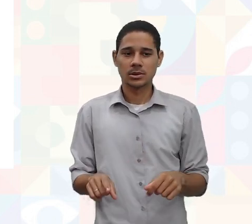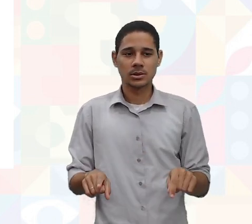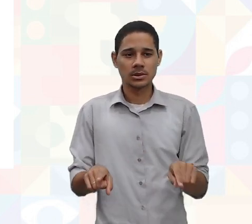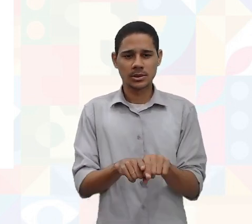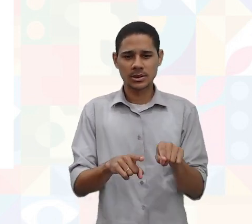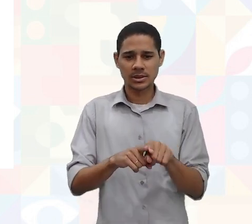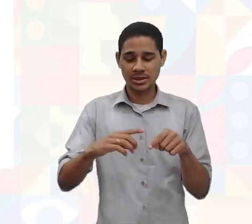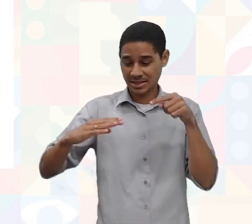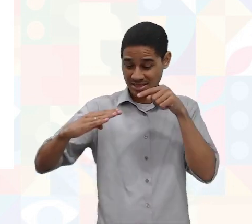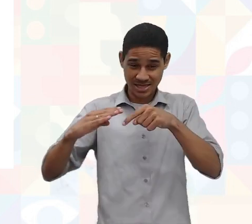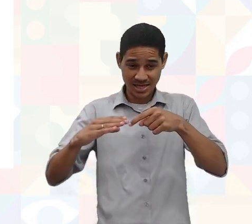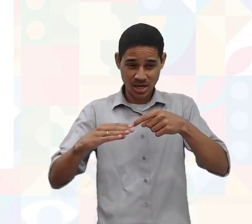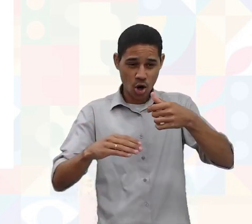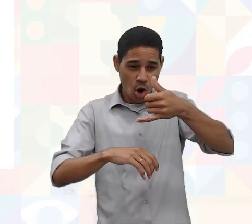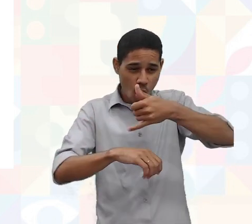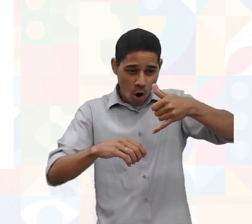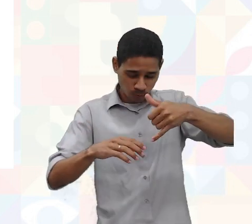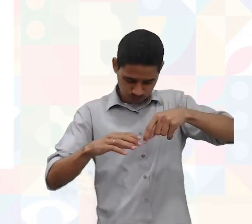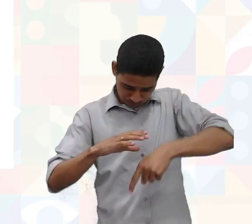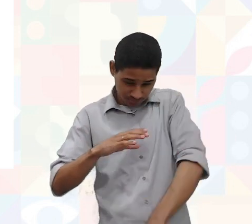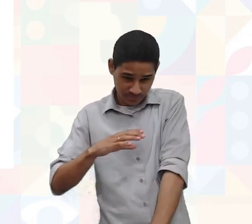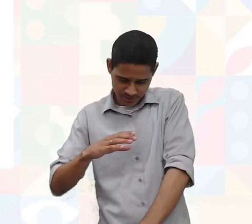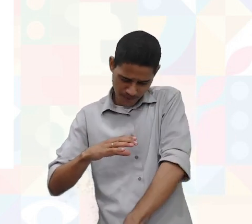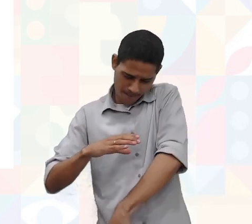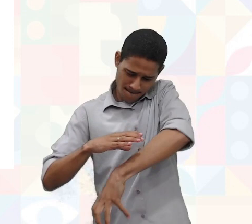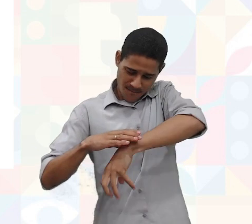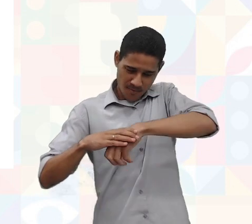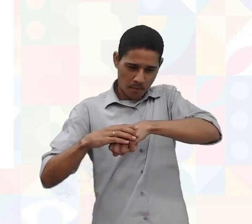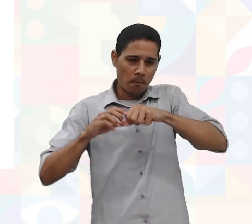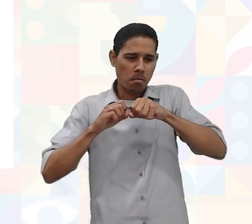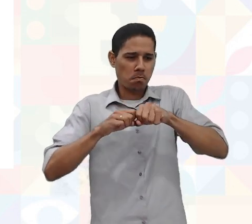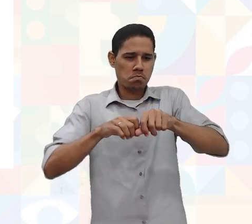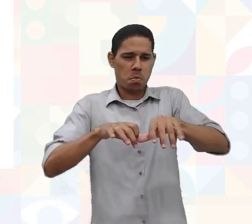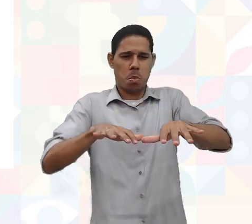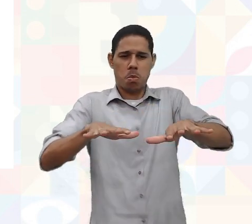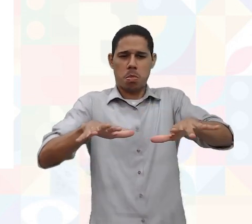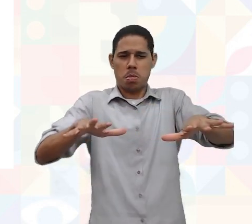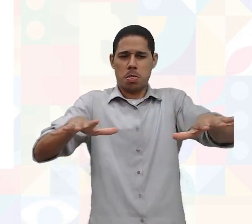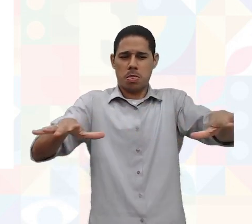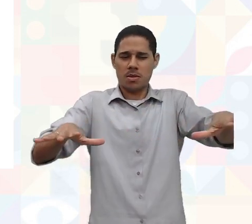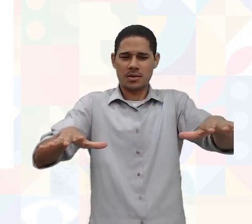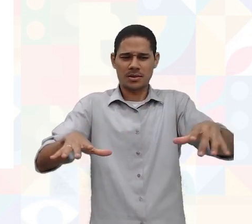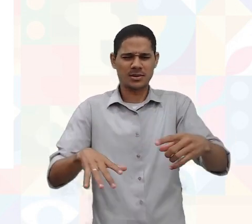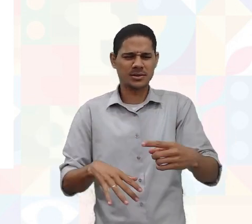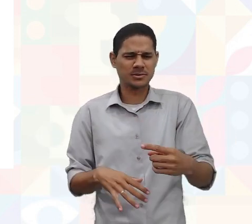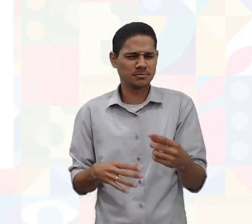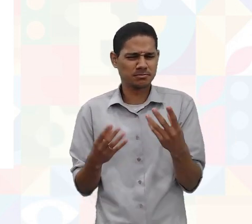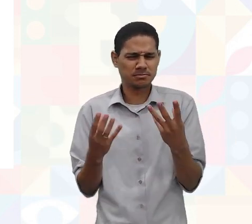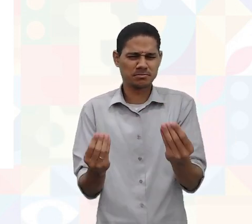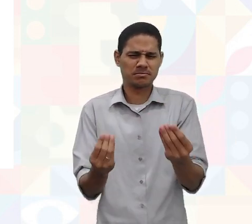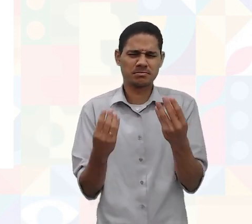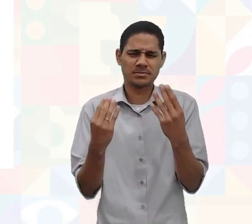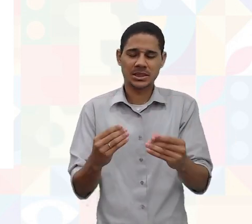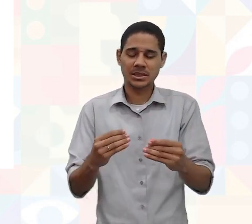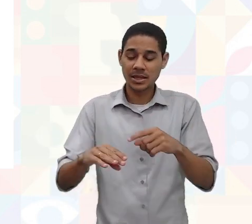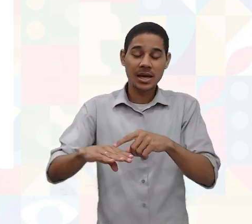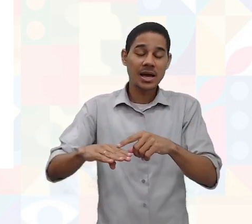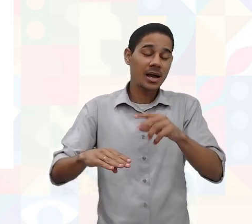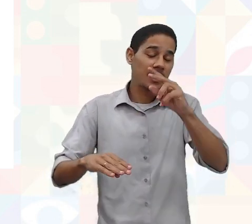1.500 toneladas de óleo, né, a bordo, foram perdidos. A empresa responsável foi a